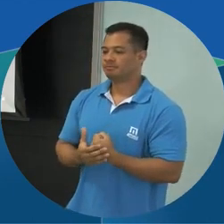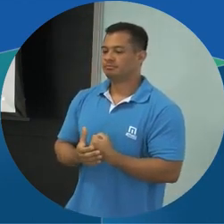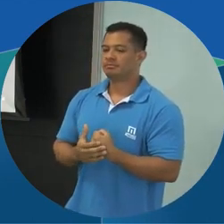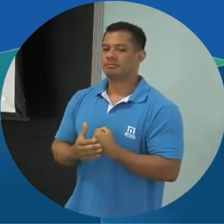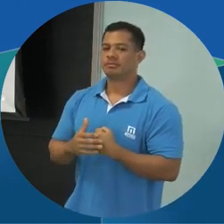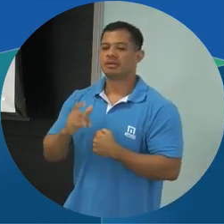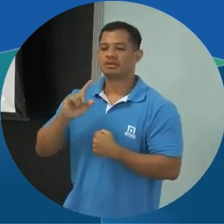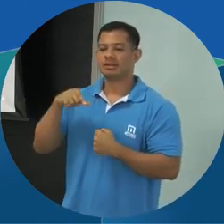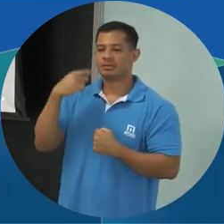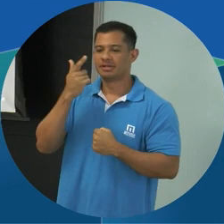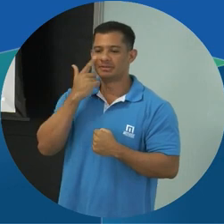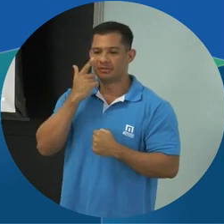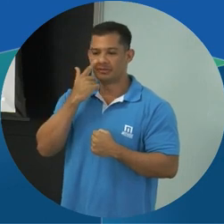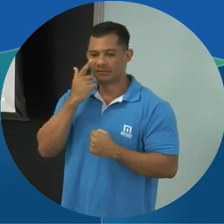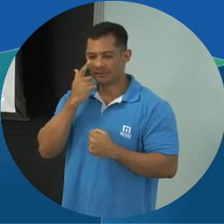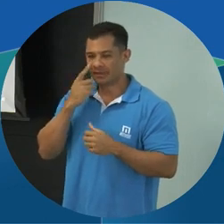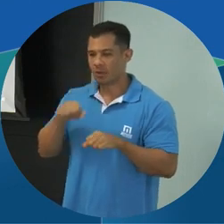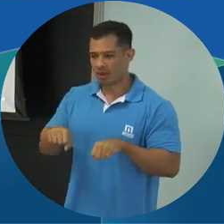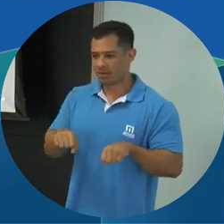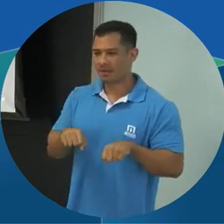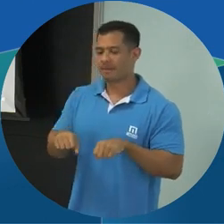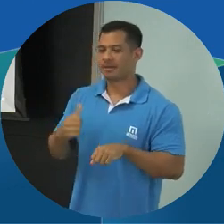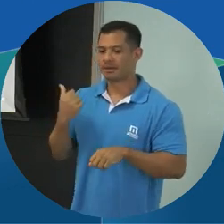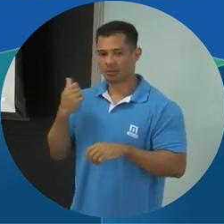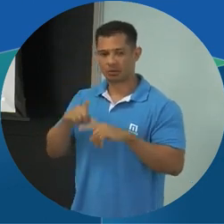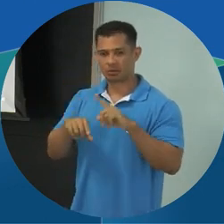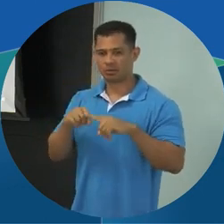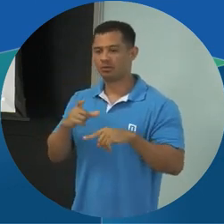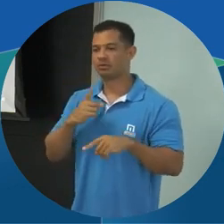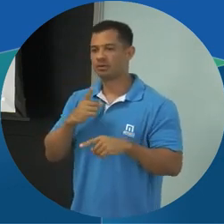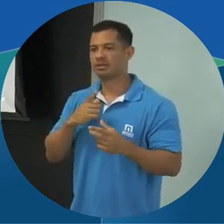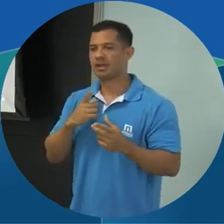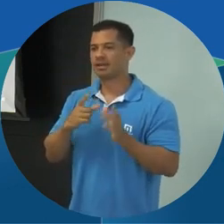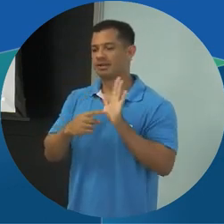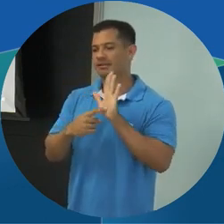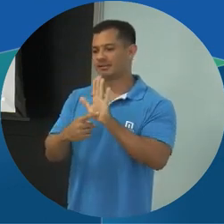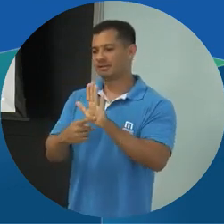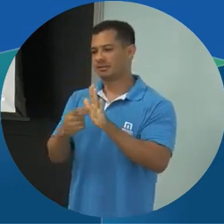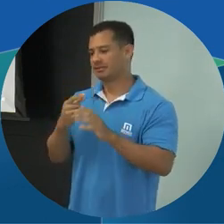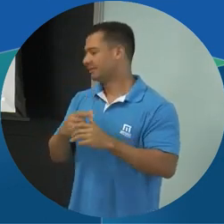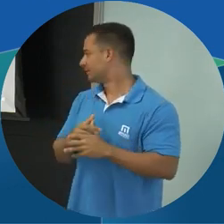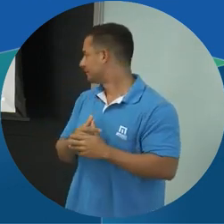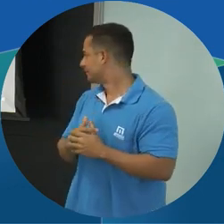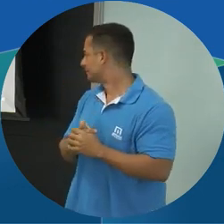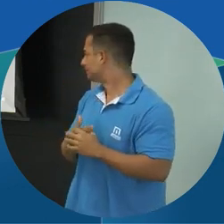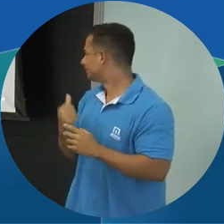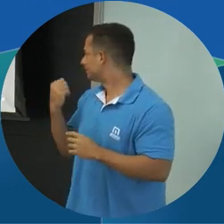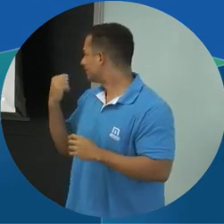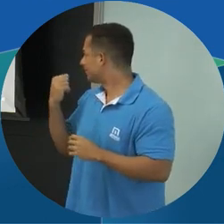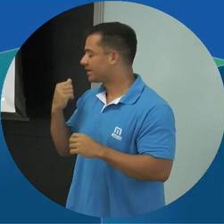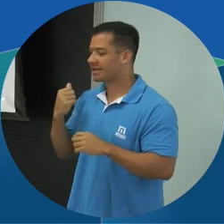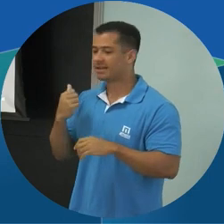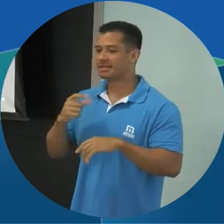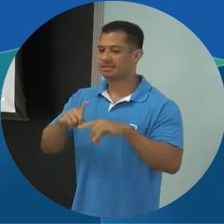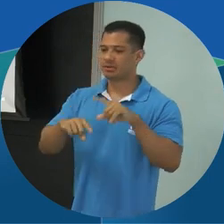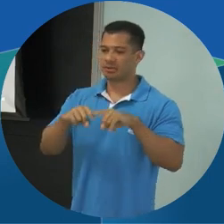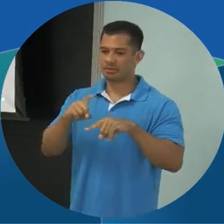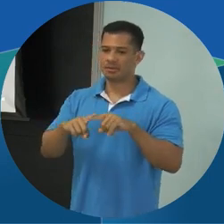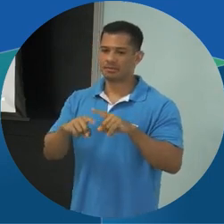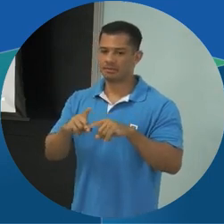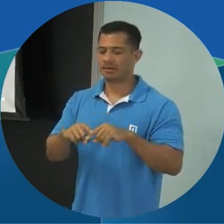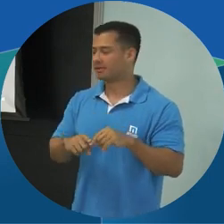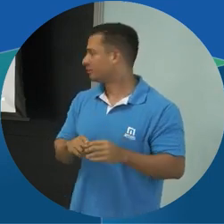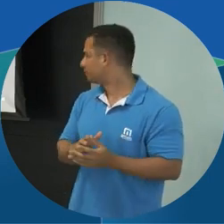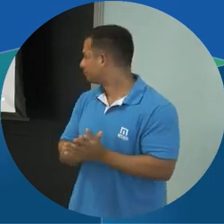Depois nós vamos ver aqui o equipamento, tá? Esse equipamento a gente trouxe aqui para expor para vocês, tá? Esse equipamento é um equipamento, é a